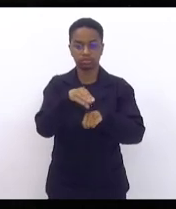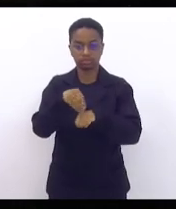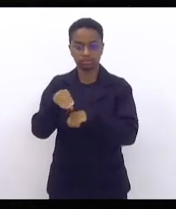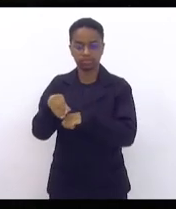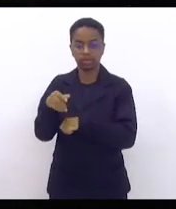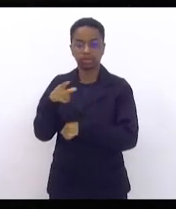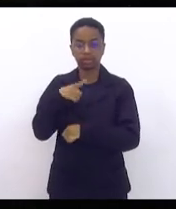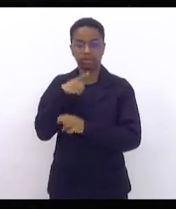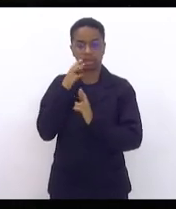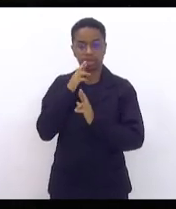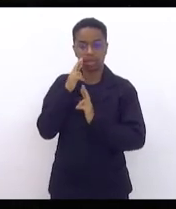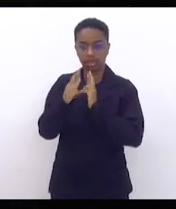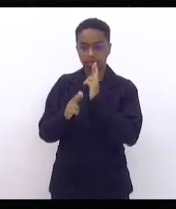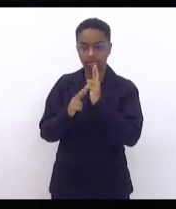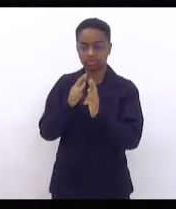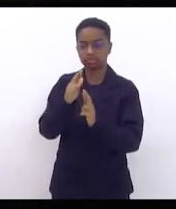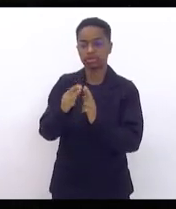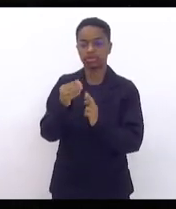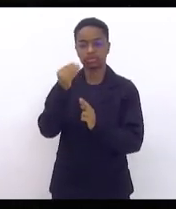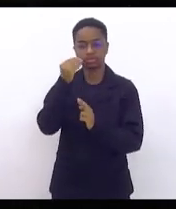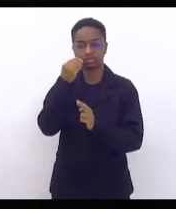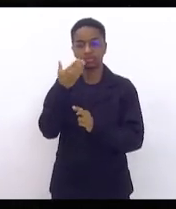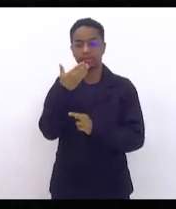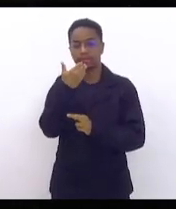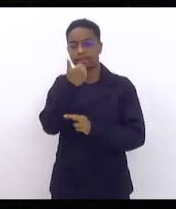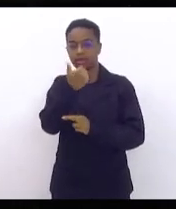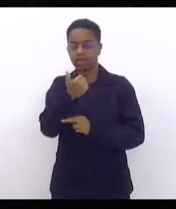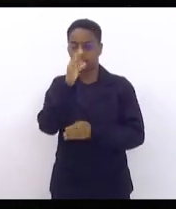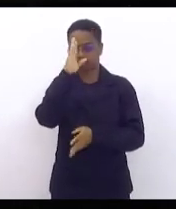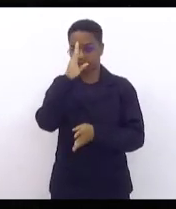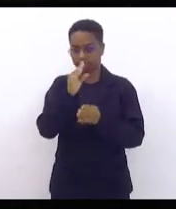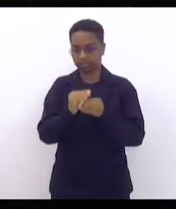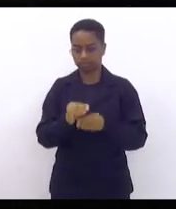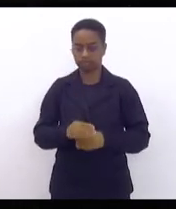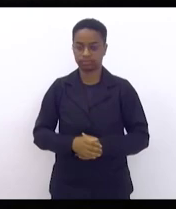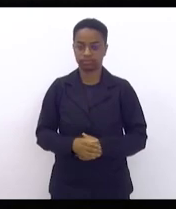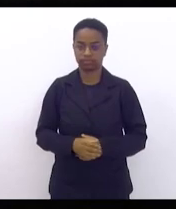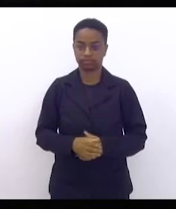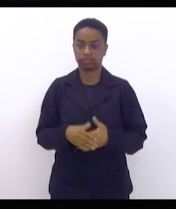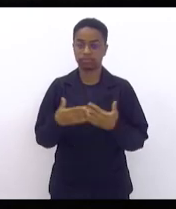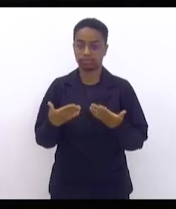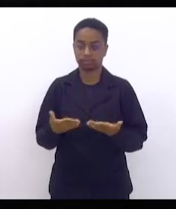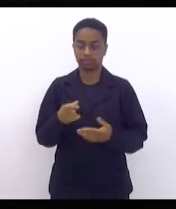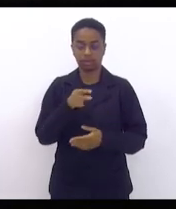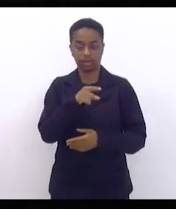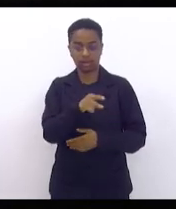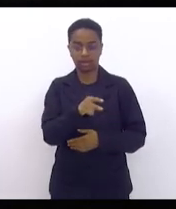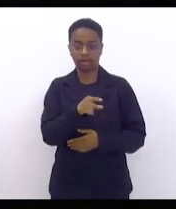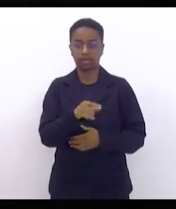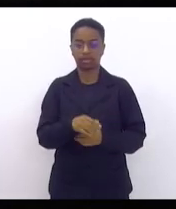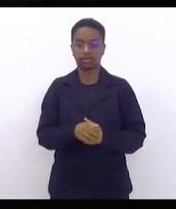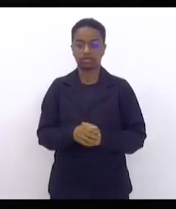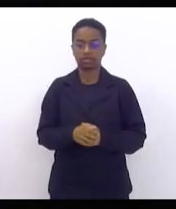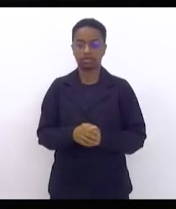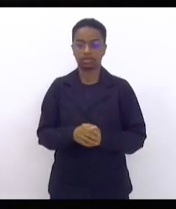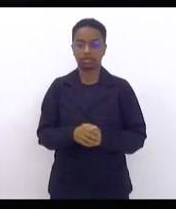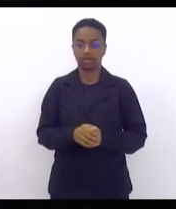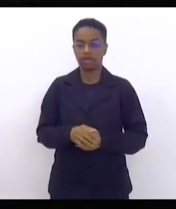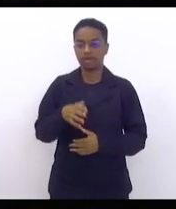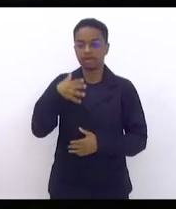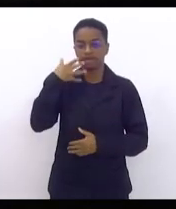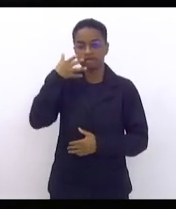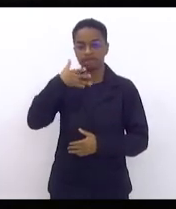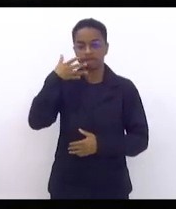resultados não é no melhor entendimento e aí não é o desembargador os uma fala